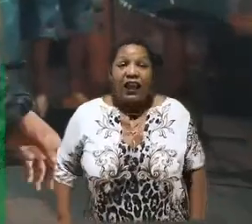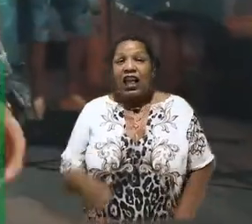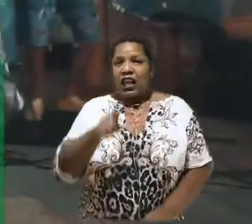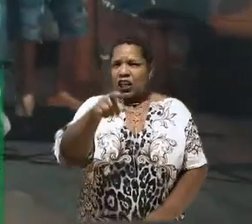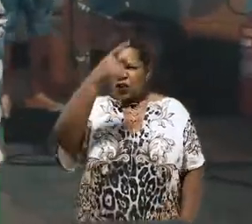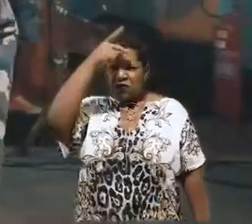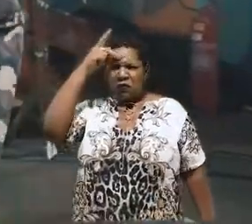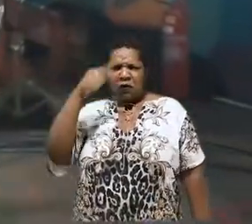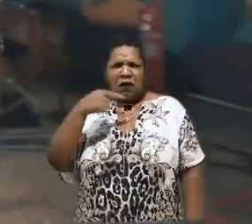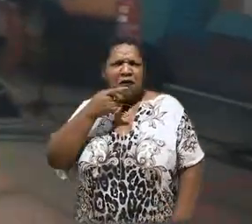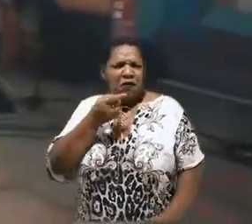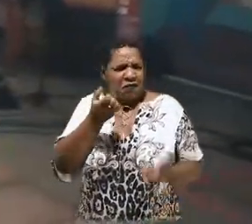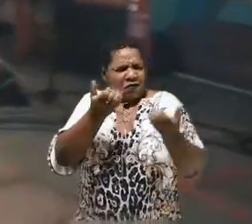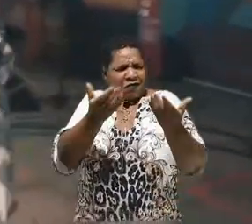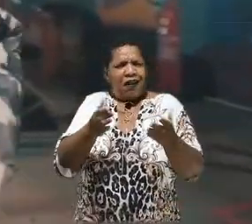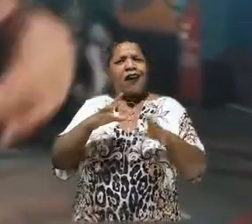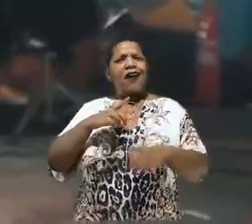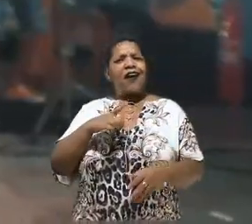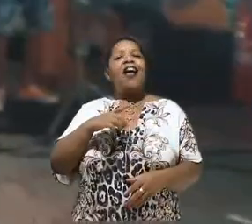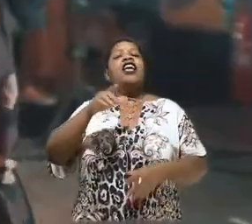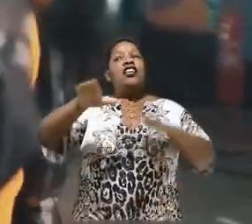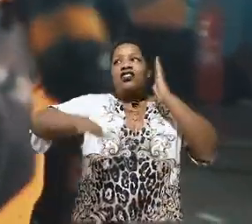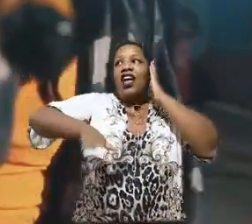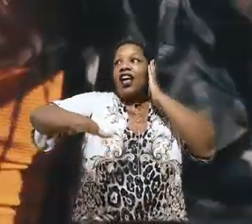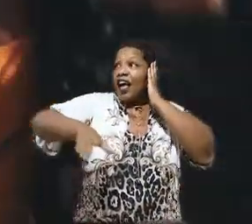a refeição para